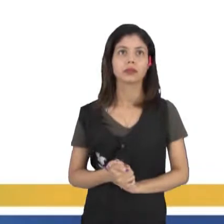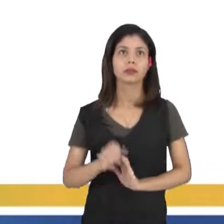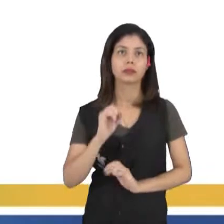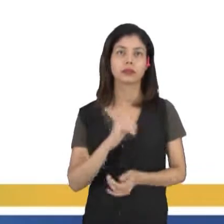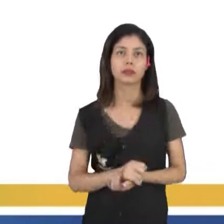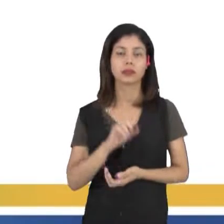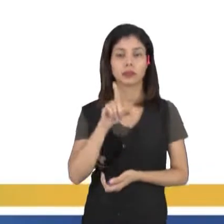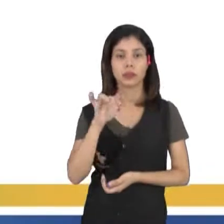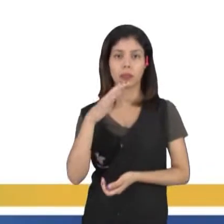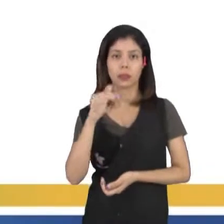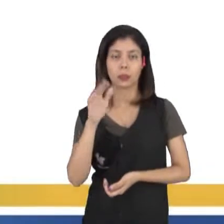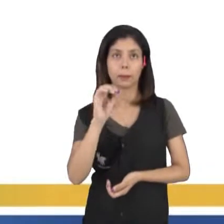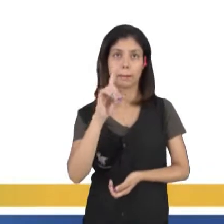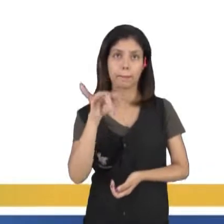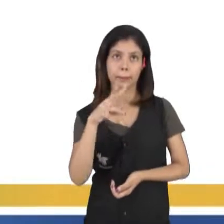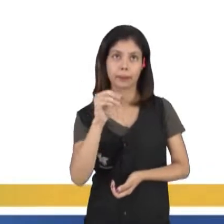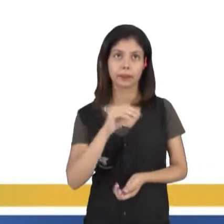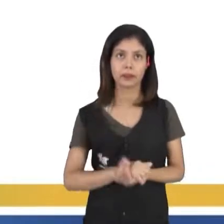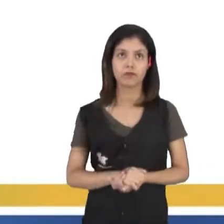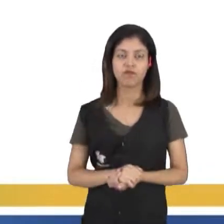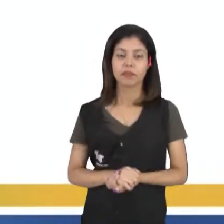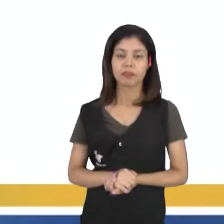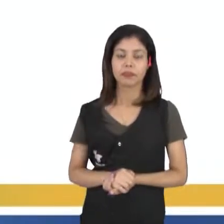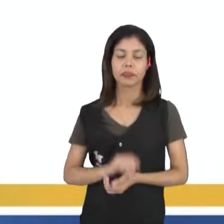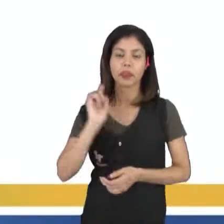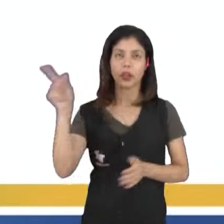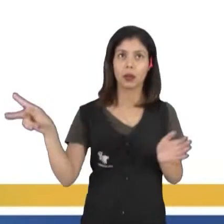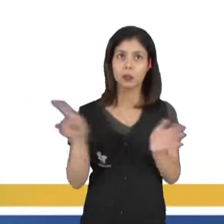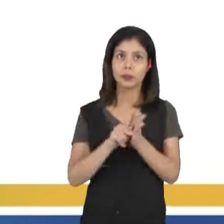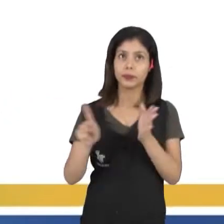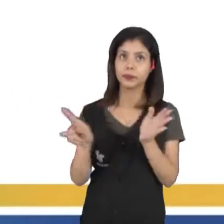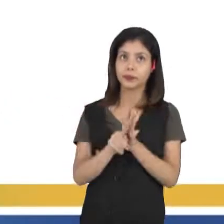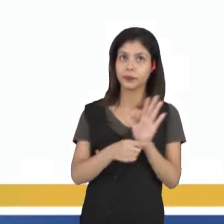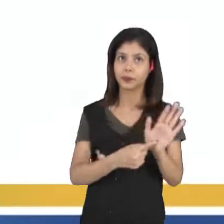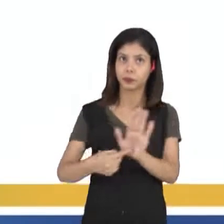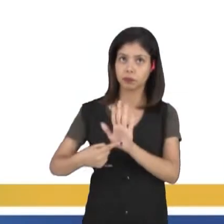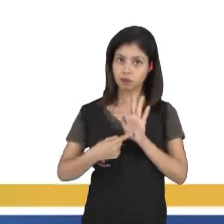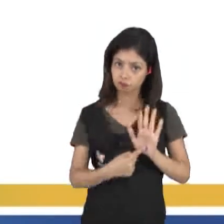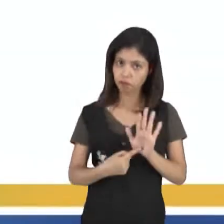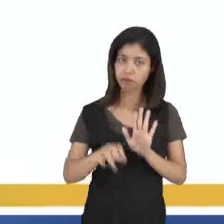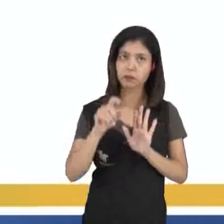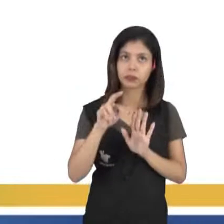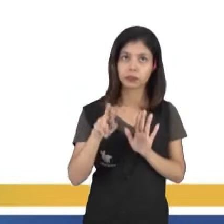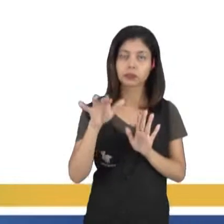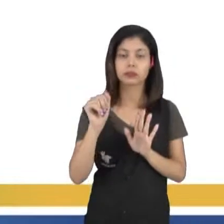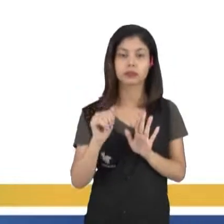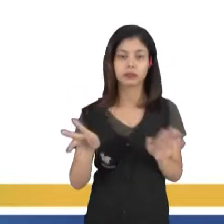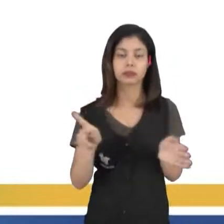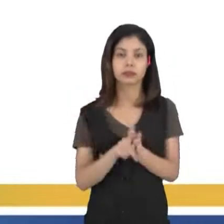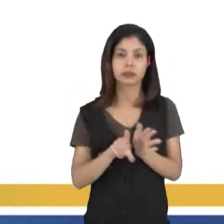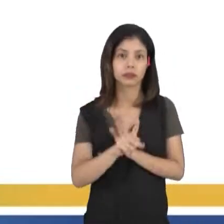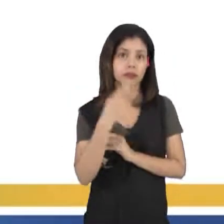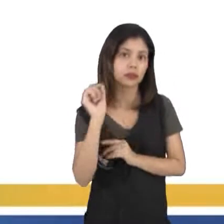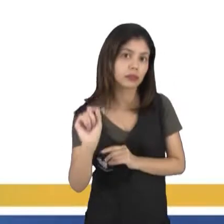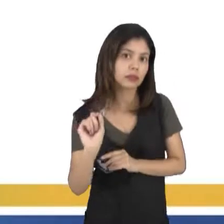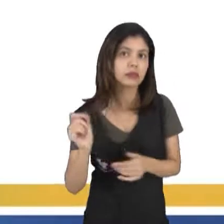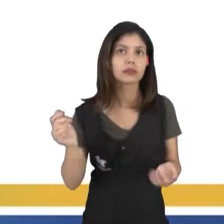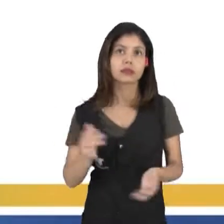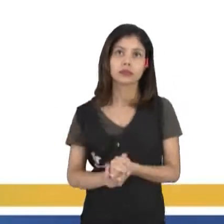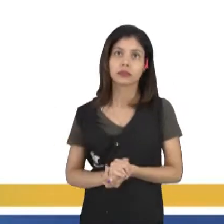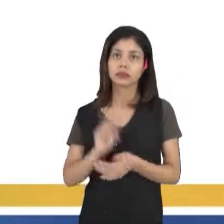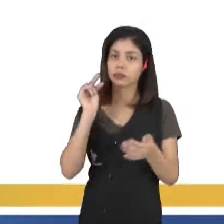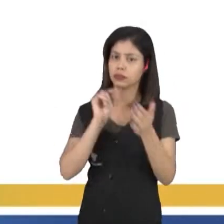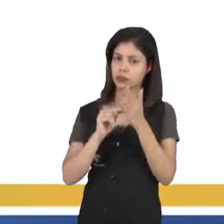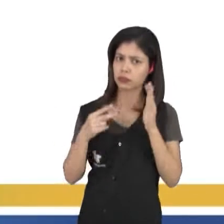subordinada ou da locução conjuntiva, tá certo? E a própria sugestão semântica, quando falo de semântica, eu estou falando de quê? Estou